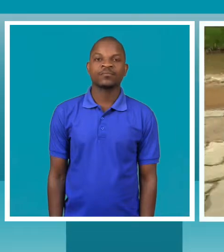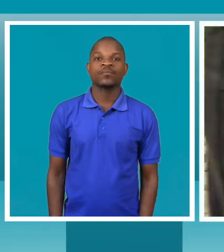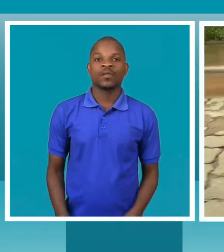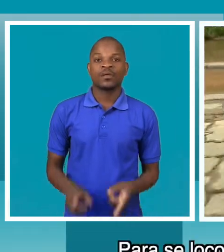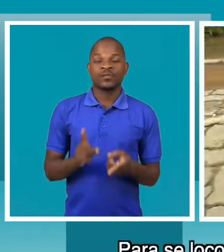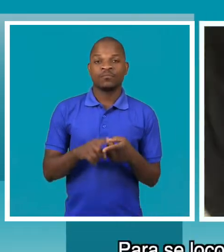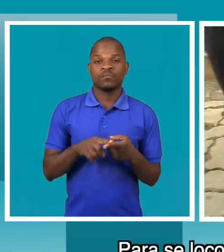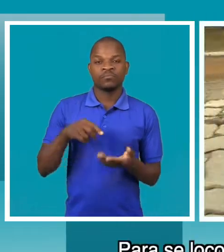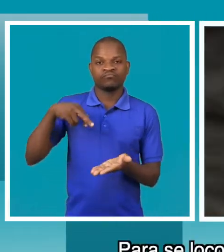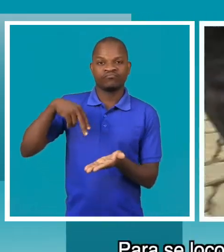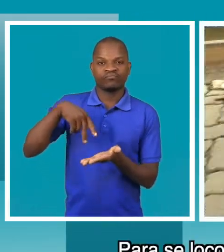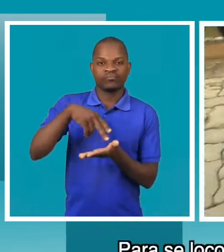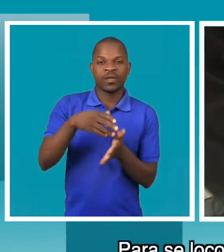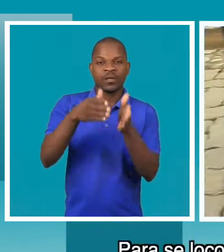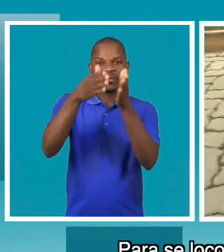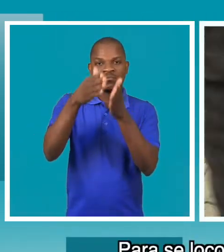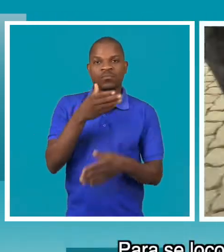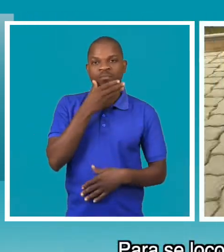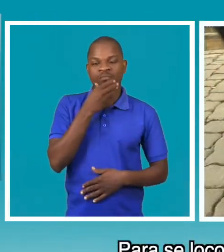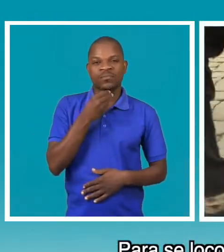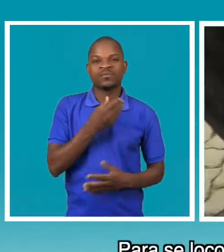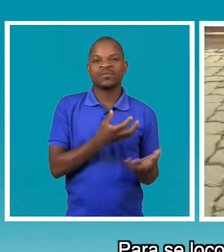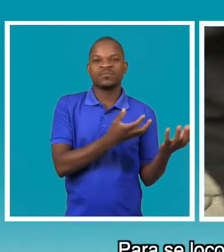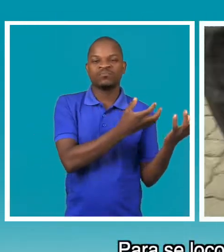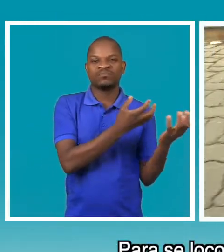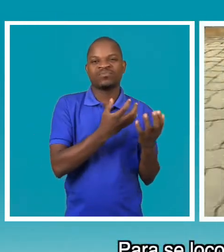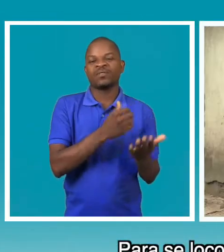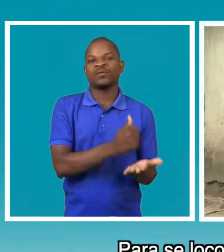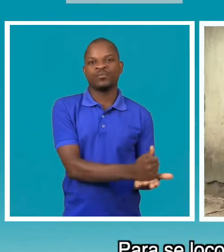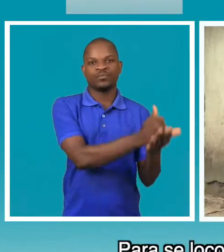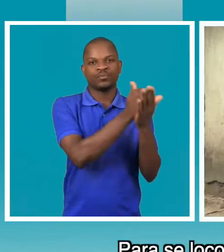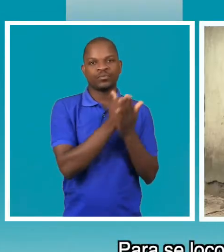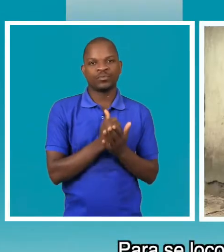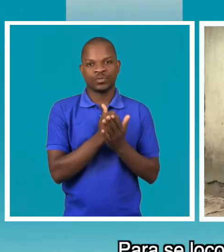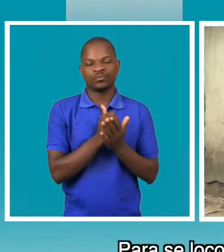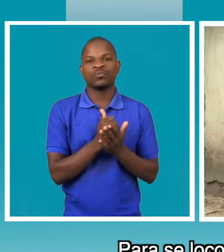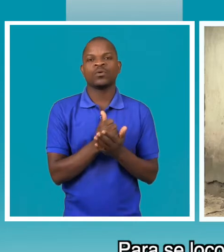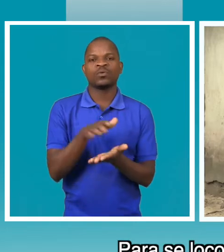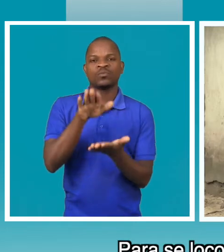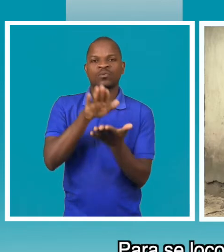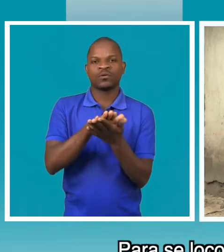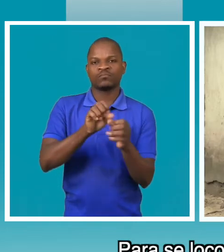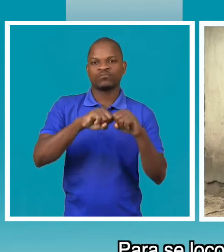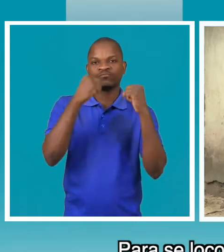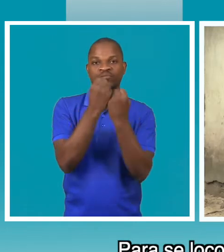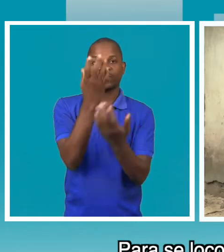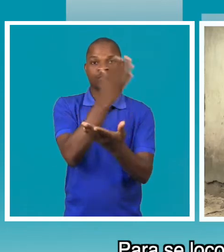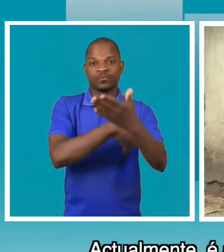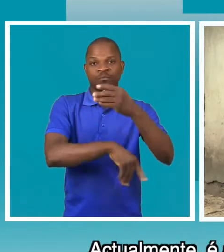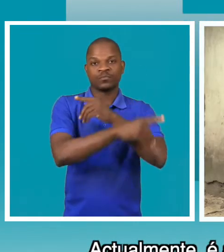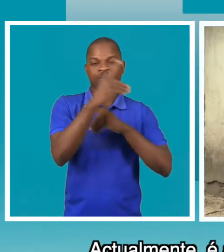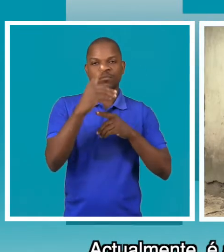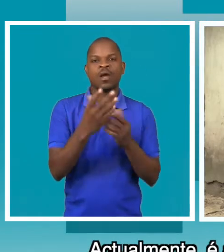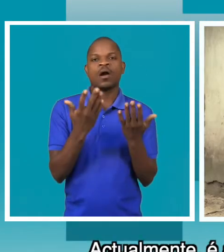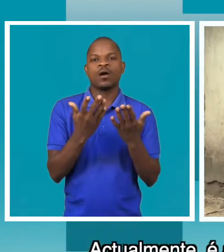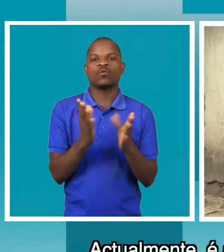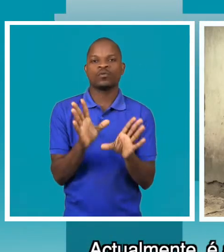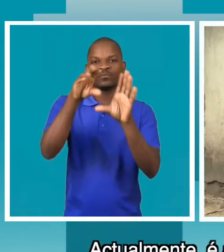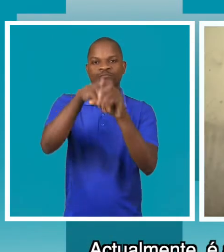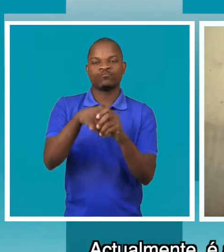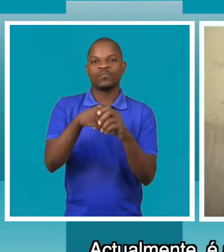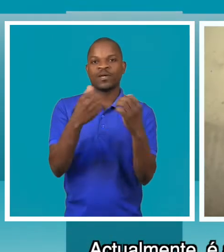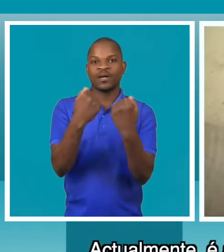Para se locomover, Plásio precisou de ajuda da demo na beira. Atualmente,